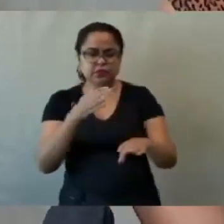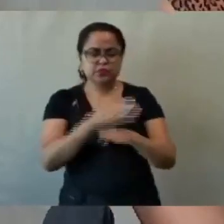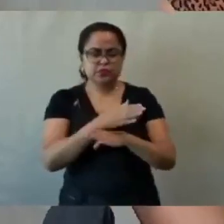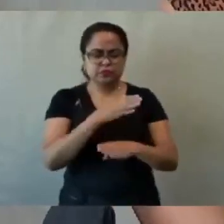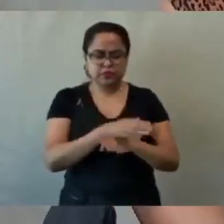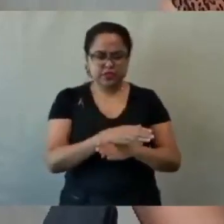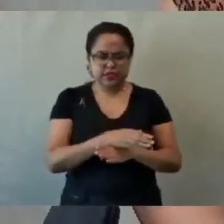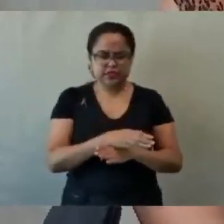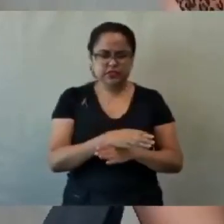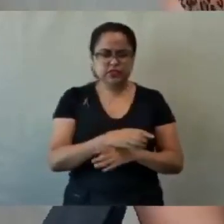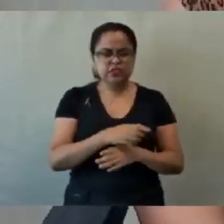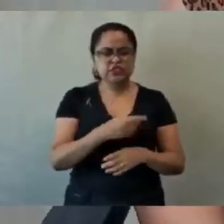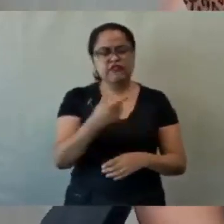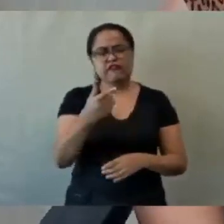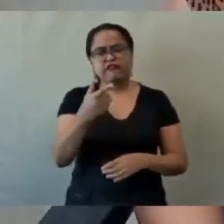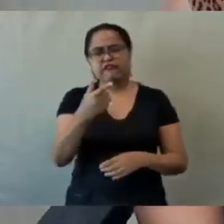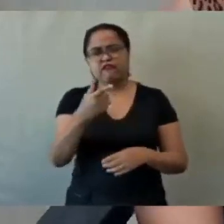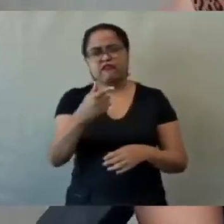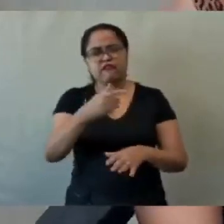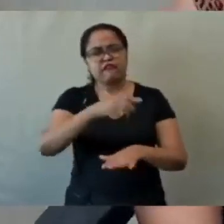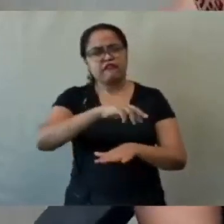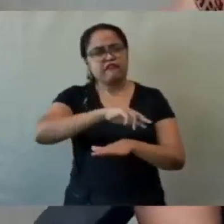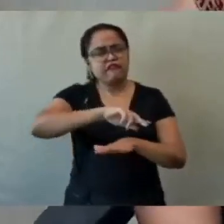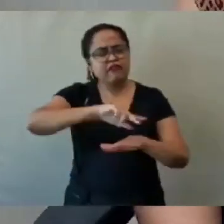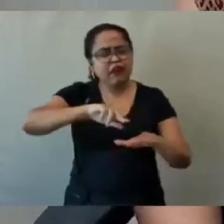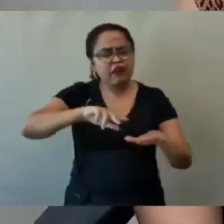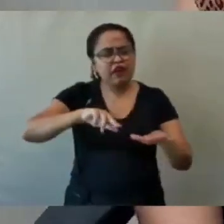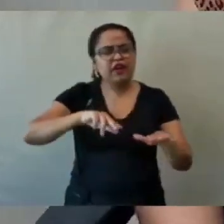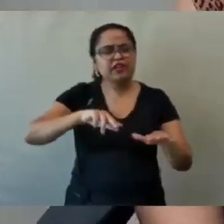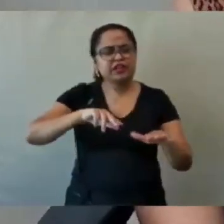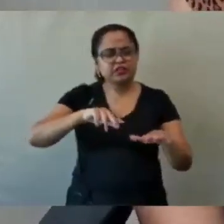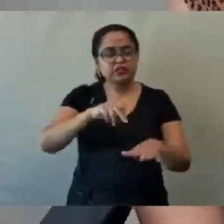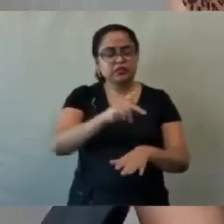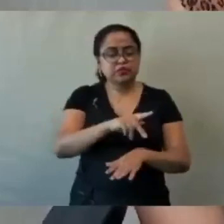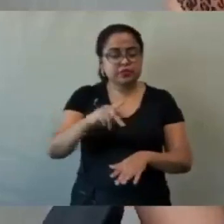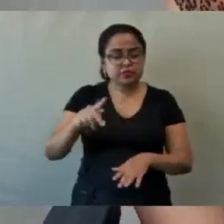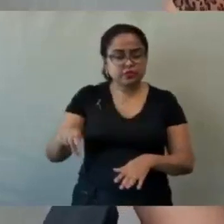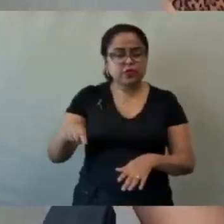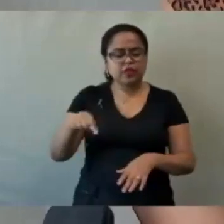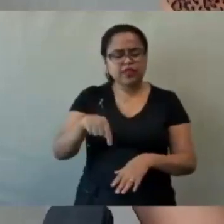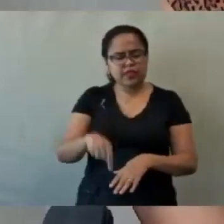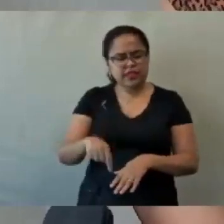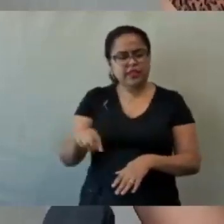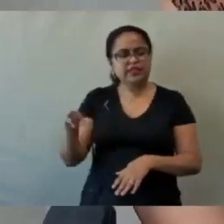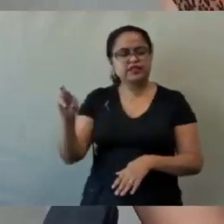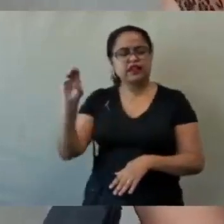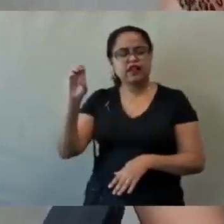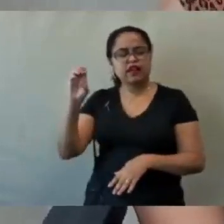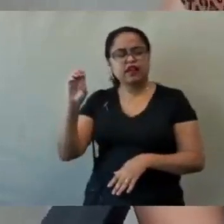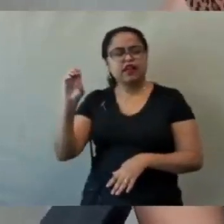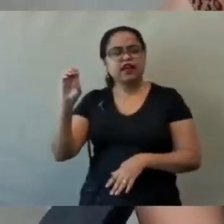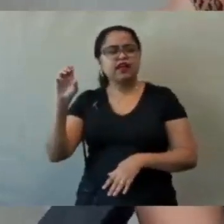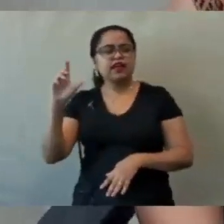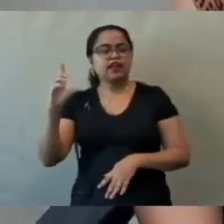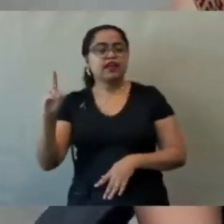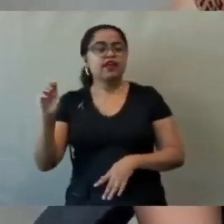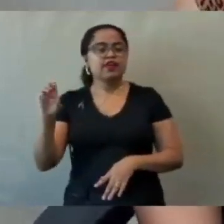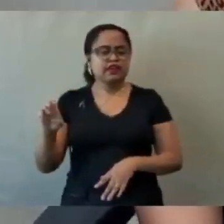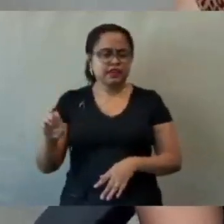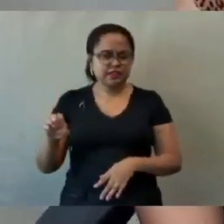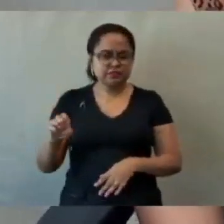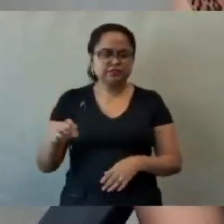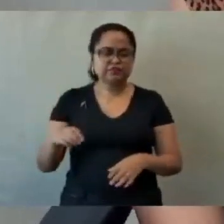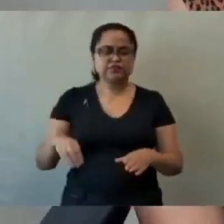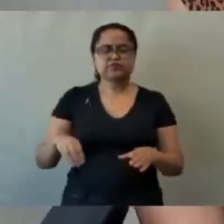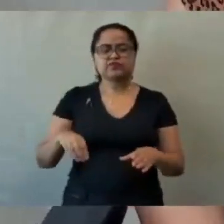diversos segmentos, inclusive, né, do segmento de professores dessa rede, do segmento de professores de instituições privadas que fazem